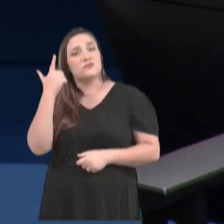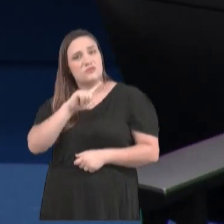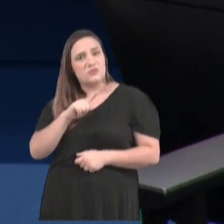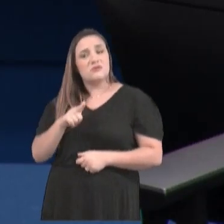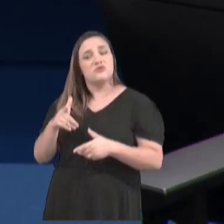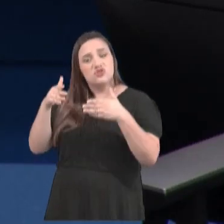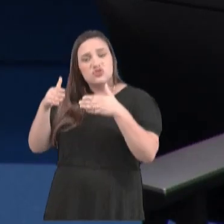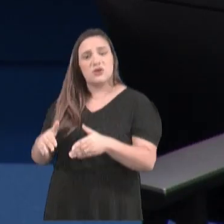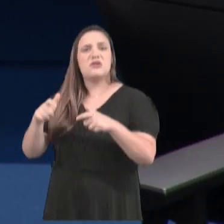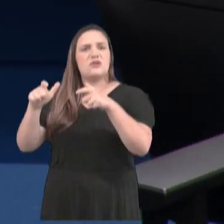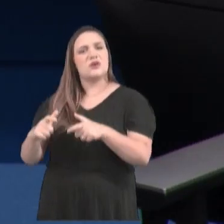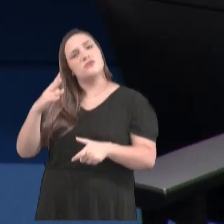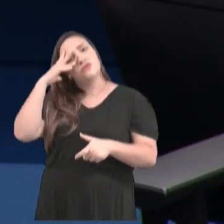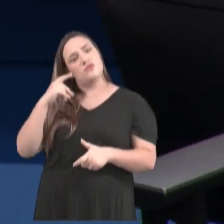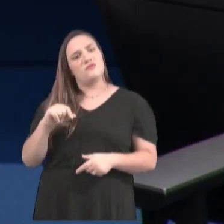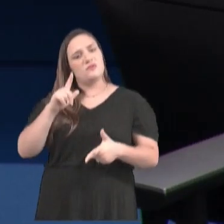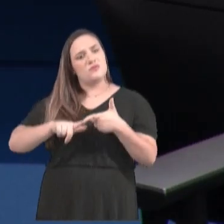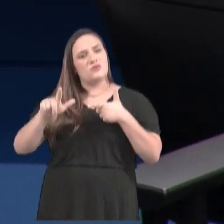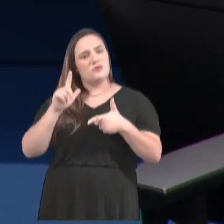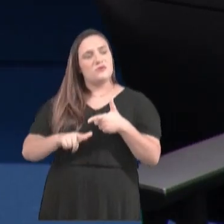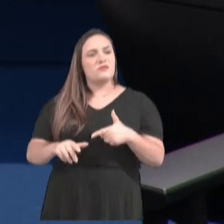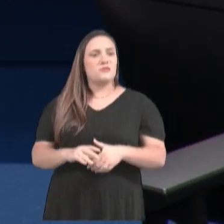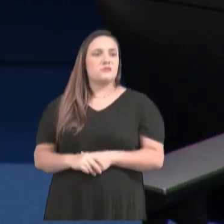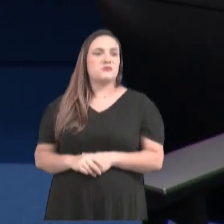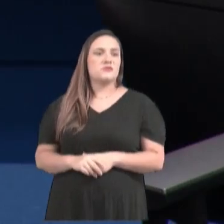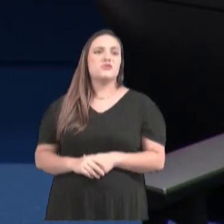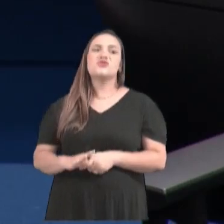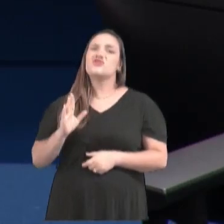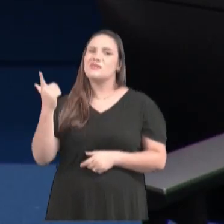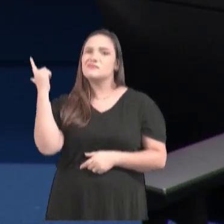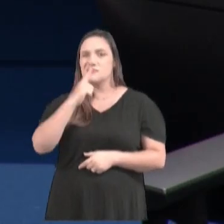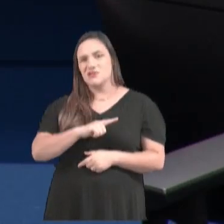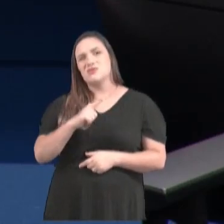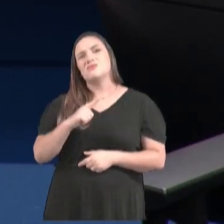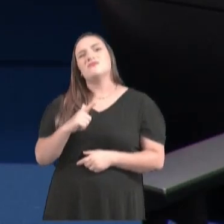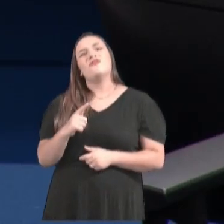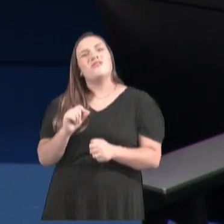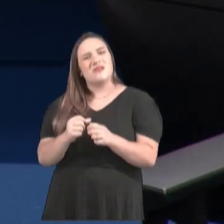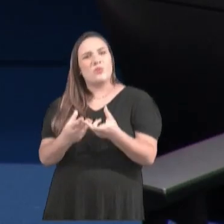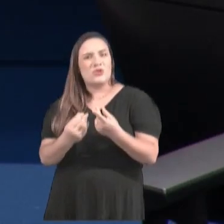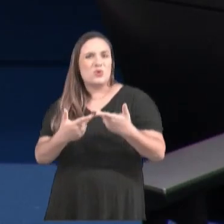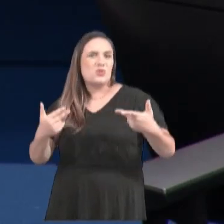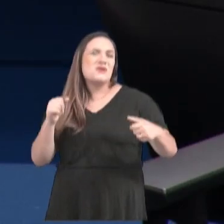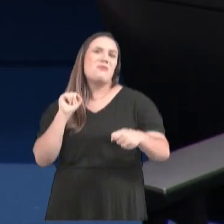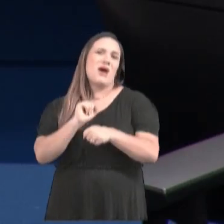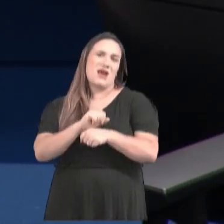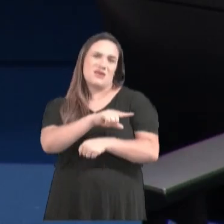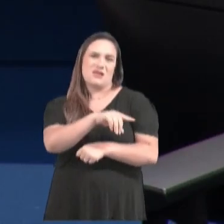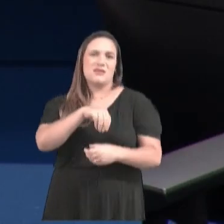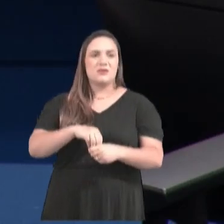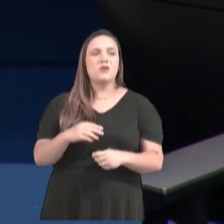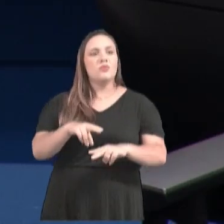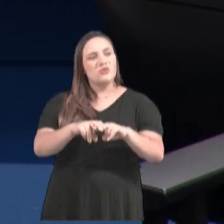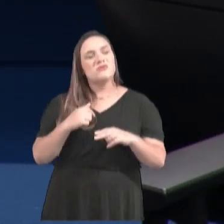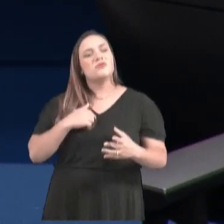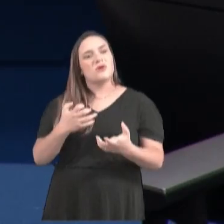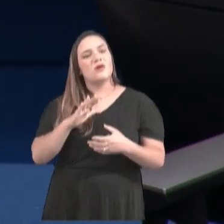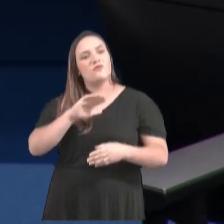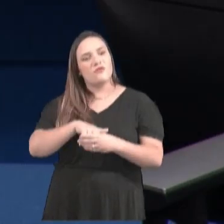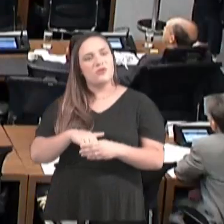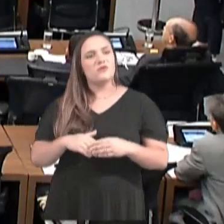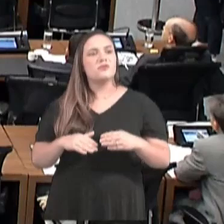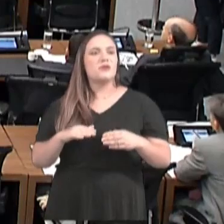e resolver os problemas. E ele desentravou muita coisa que estava lá. Então, sou também favorável à recondução do Carlos Alberto de